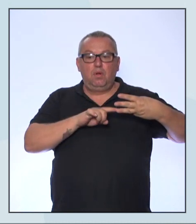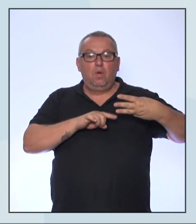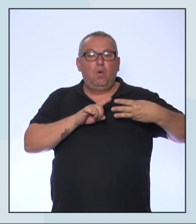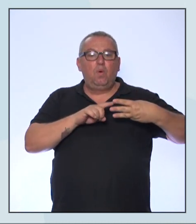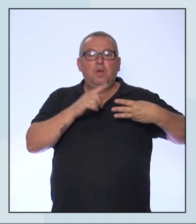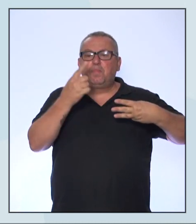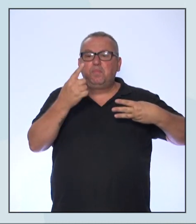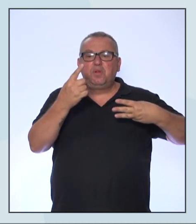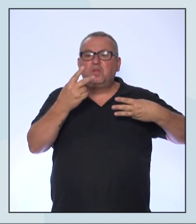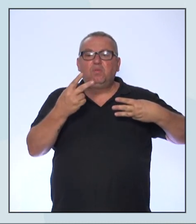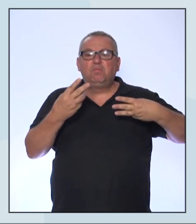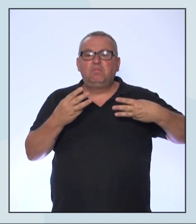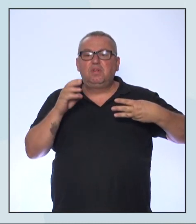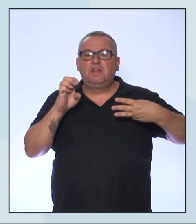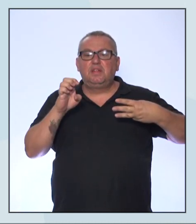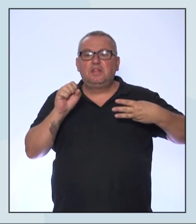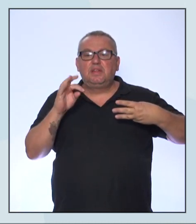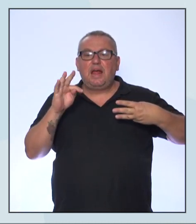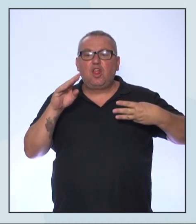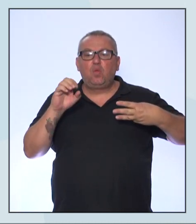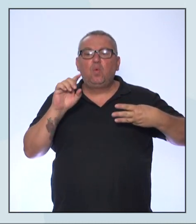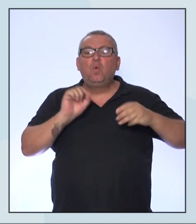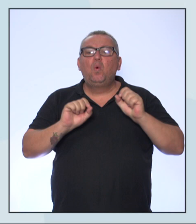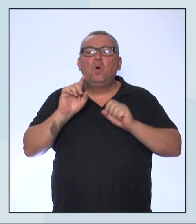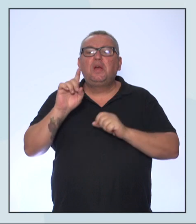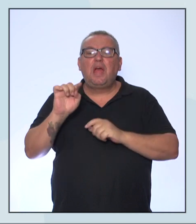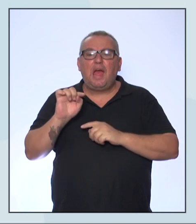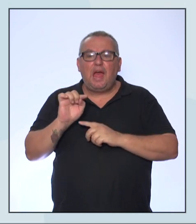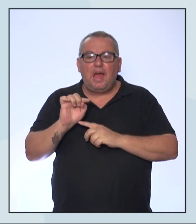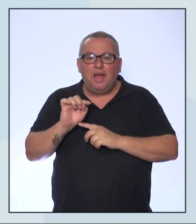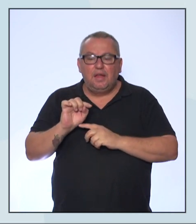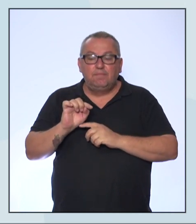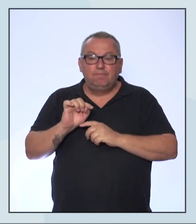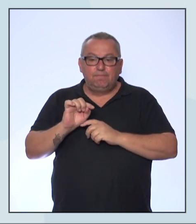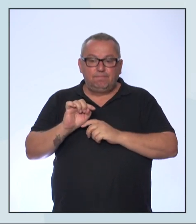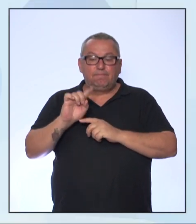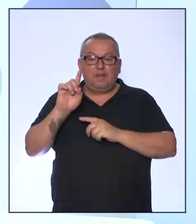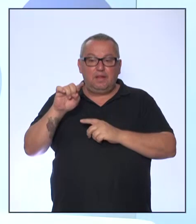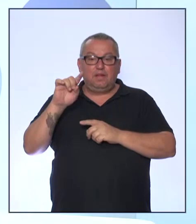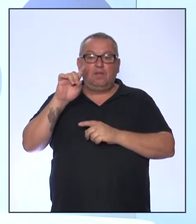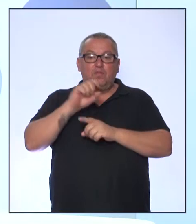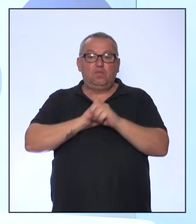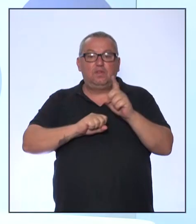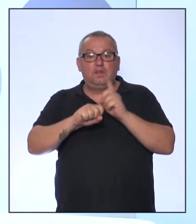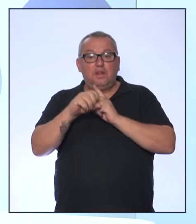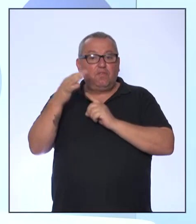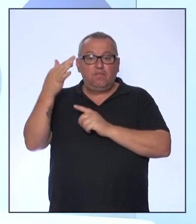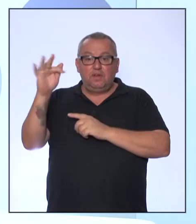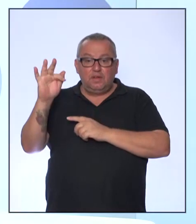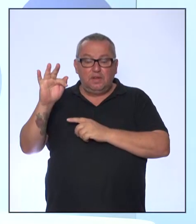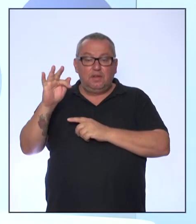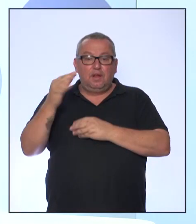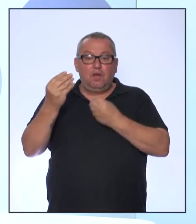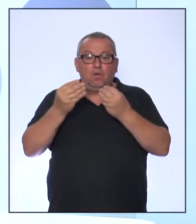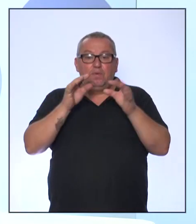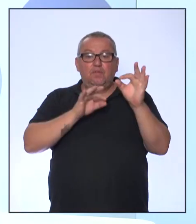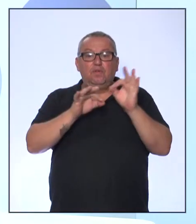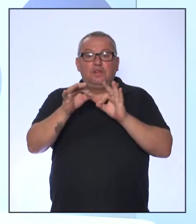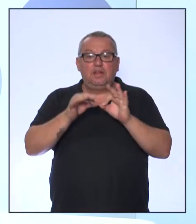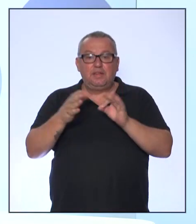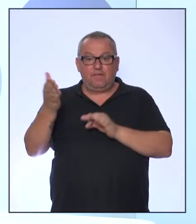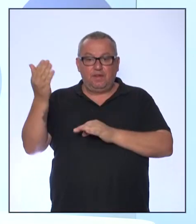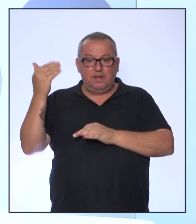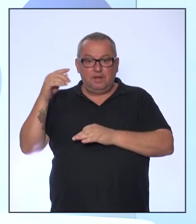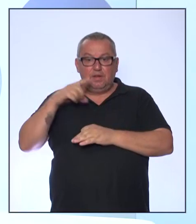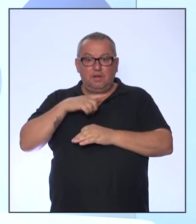é o primeiro, o segundo e o terceiro Estado? Na realidade, são a sociedade francesa. É como ela se organizava. Então,